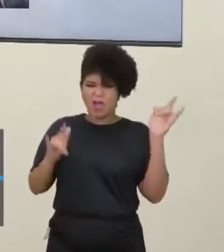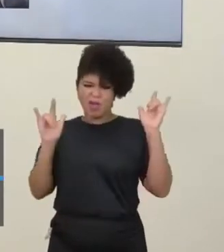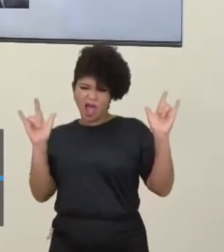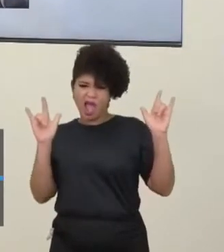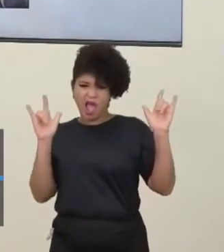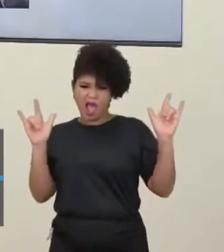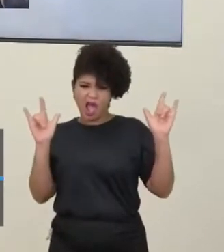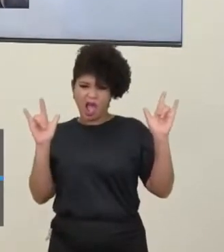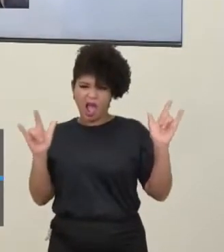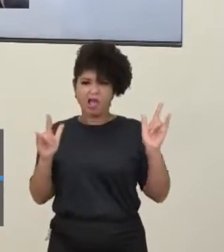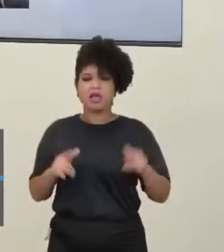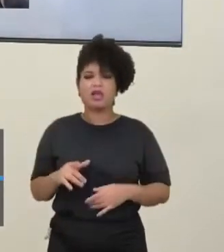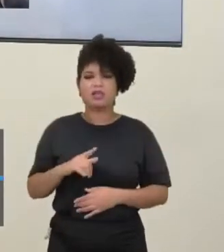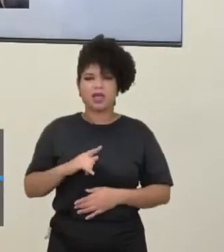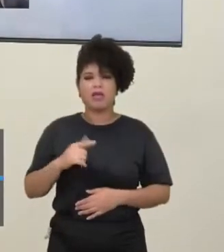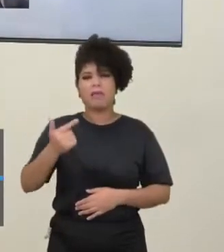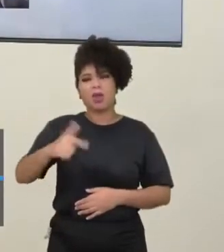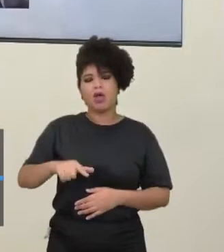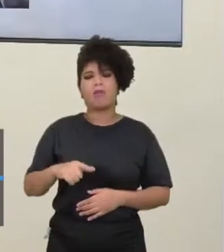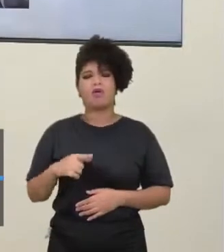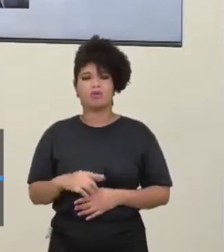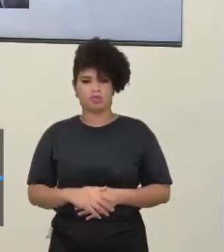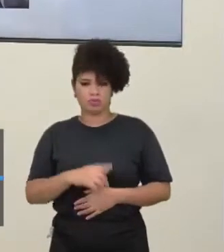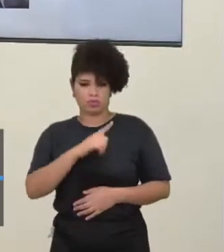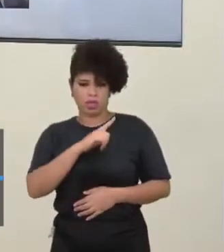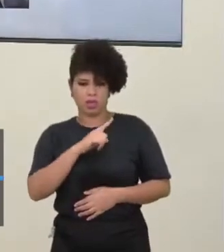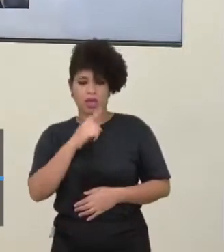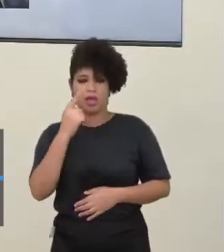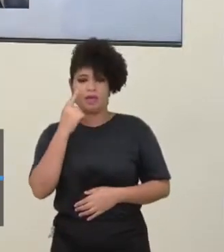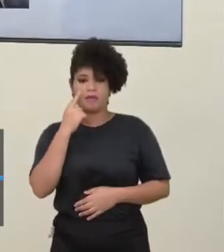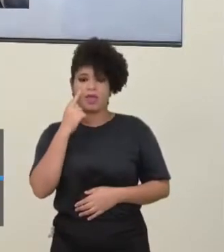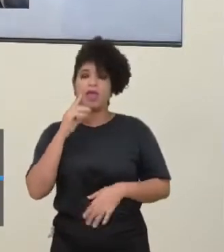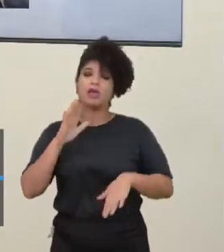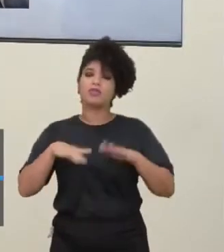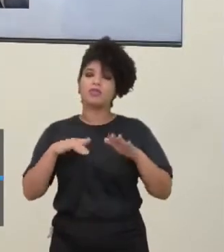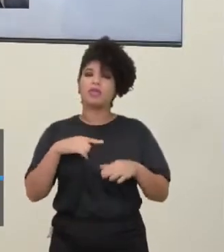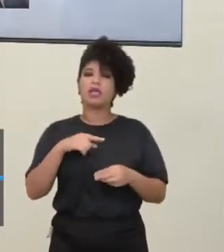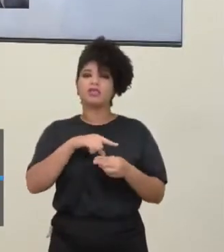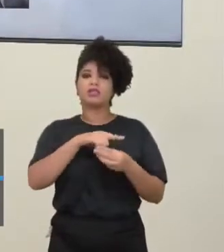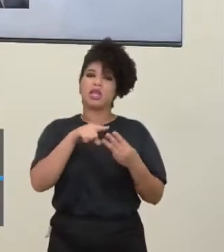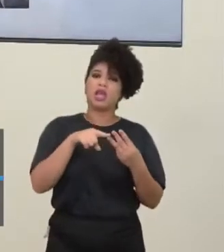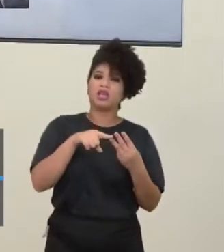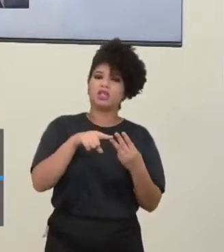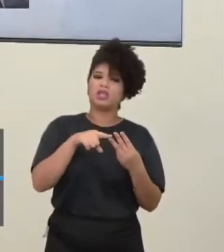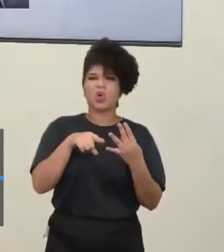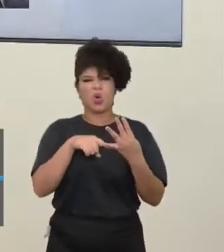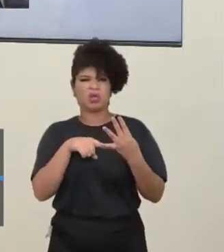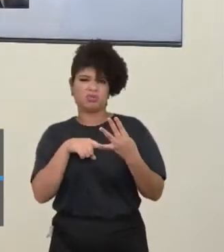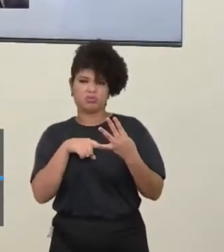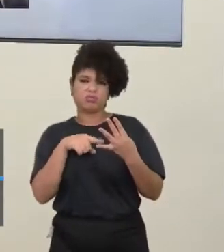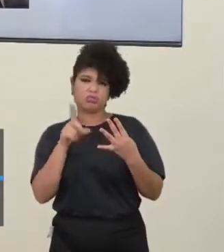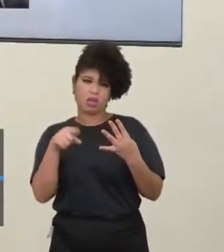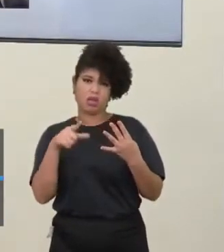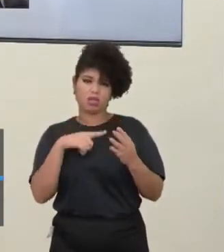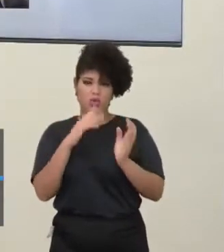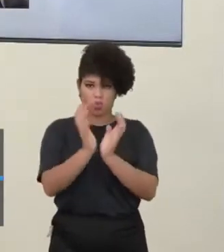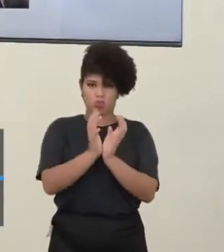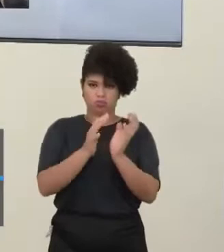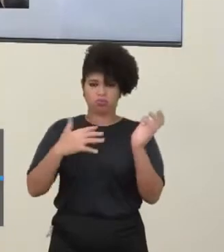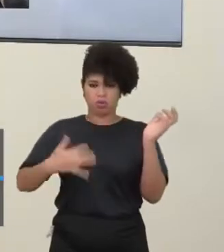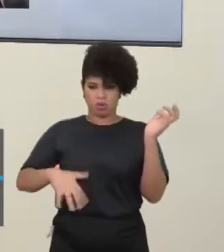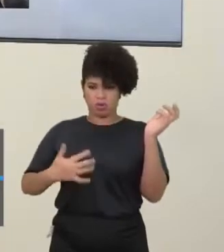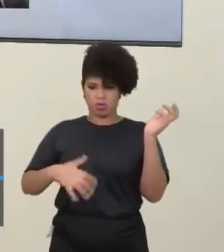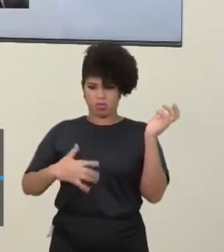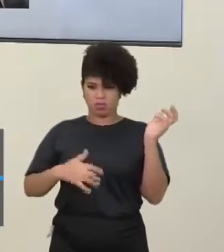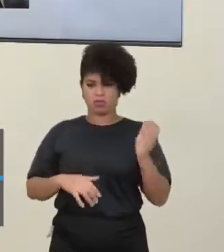aí, né, sobra mais 2 instrumentos ali. Então, geralmente, você tem trio ou quarteto, né? Tá? E aí, gente, às vezes você